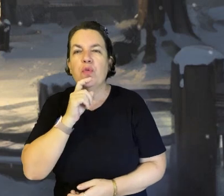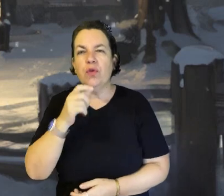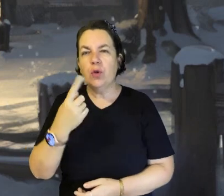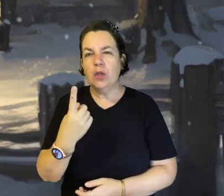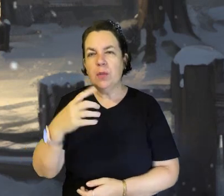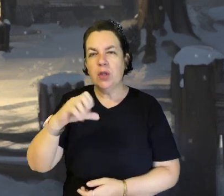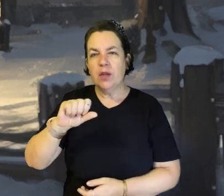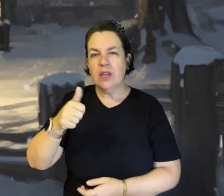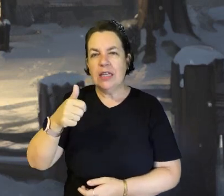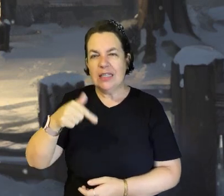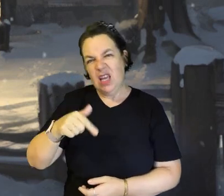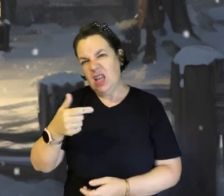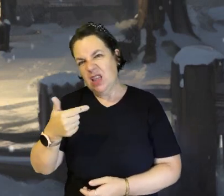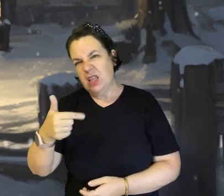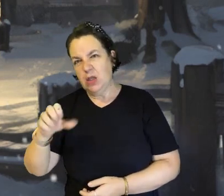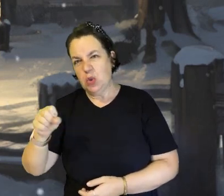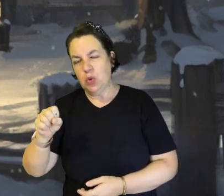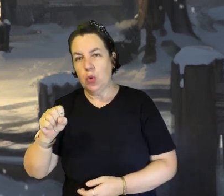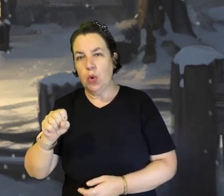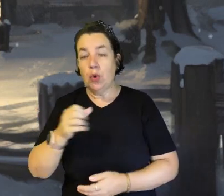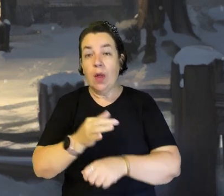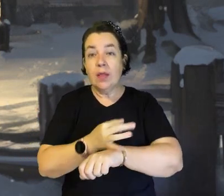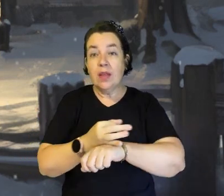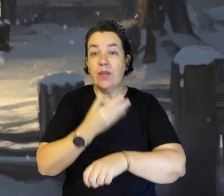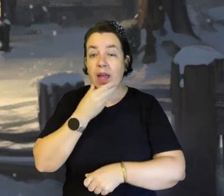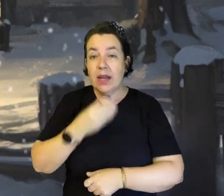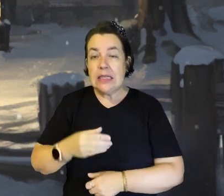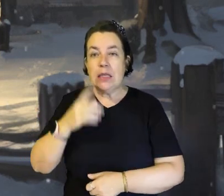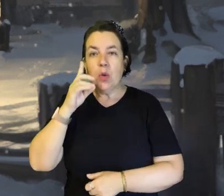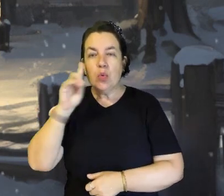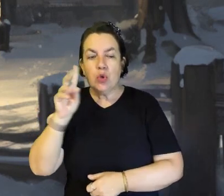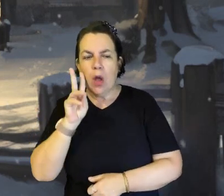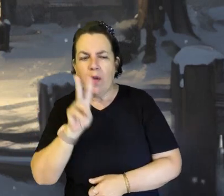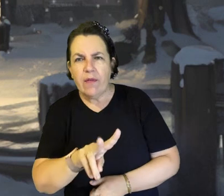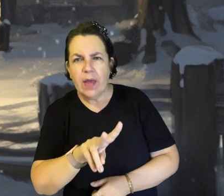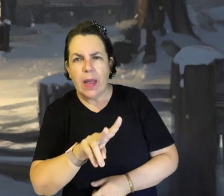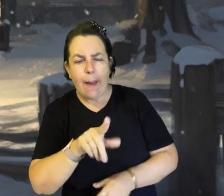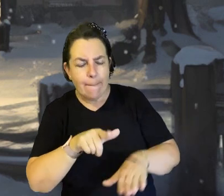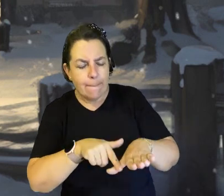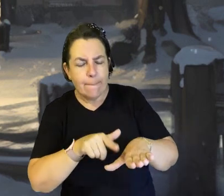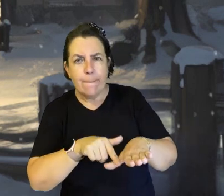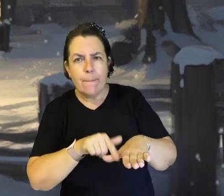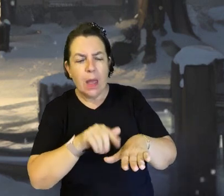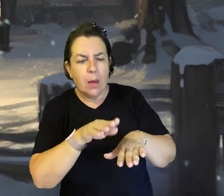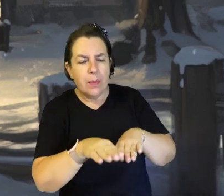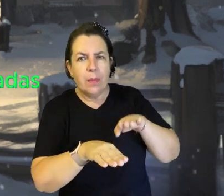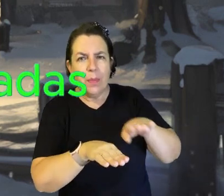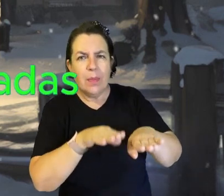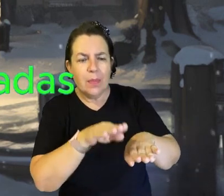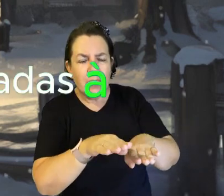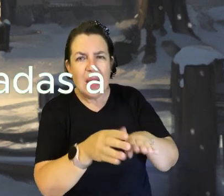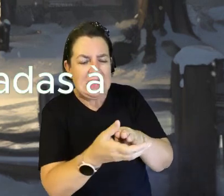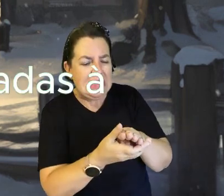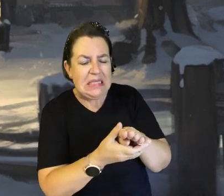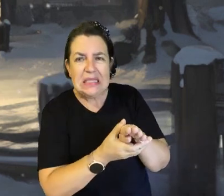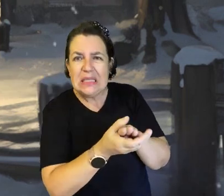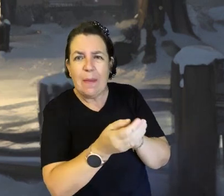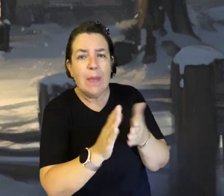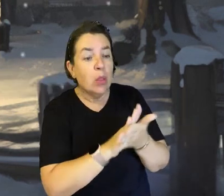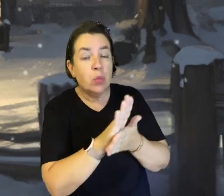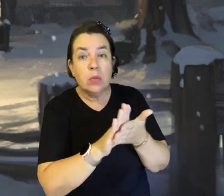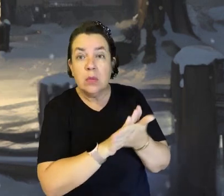de 1917-18, durante as férias de Natal, um dia ele observa as pegadas congeladas deixadas na neve